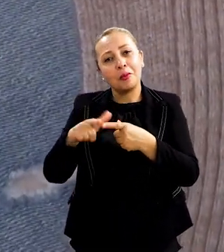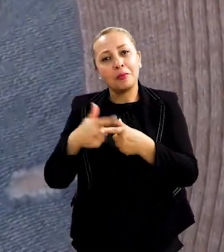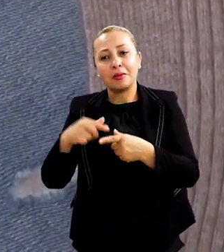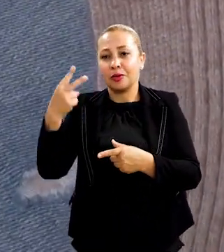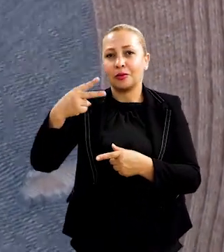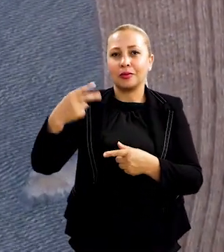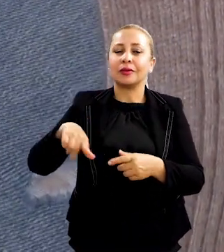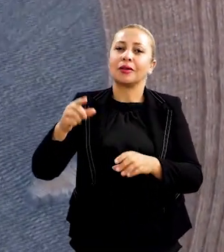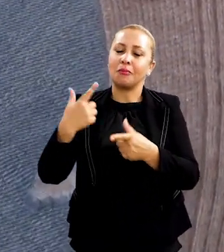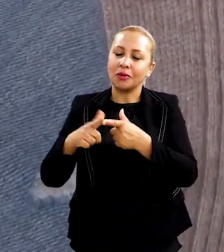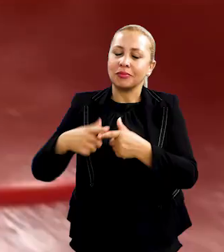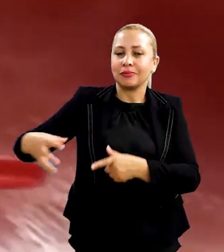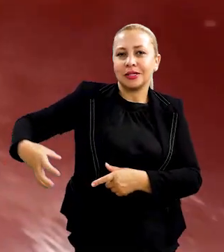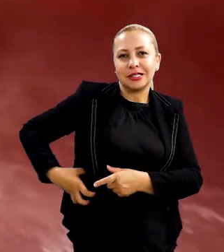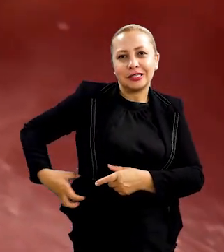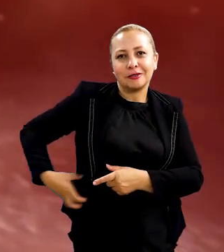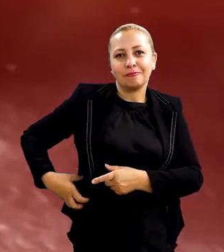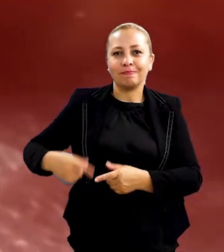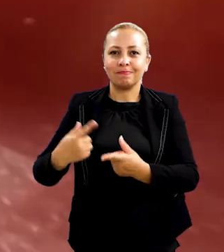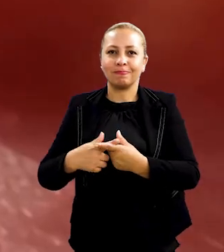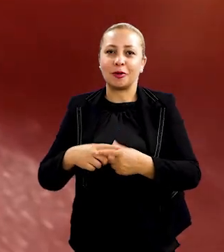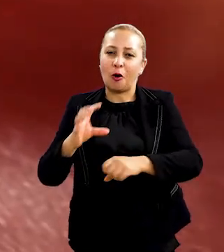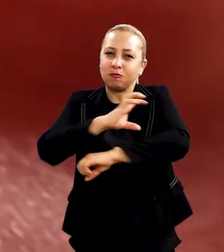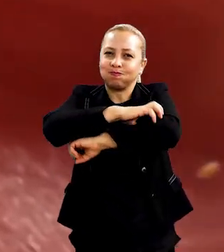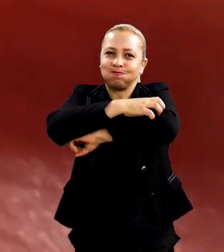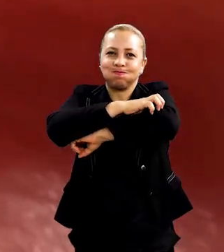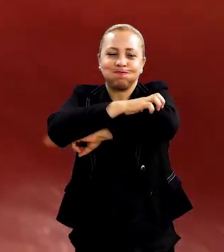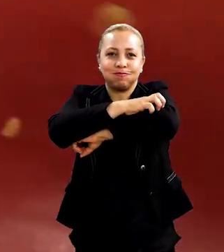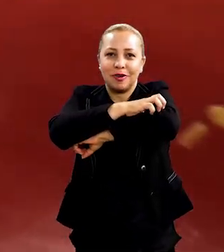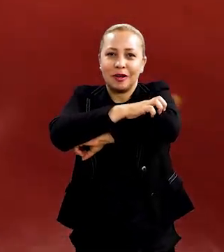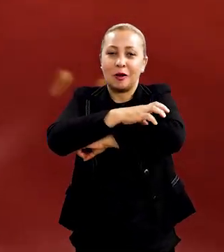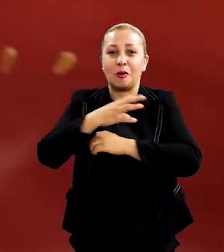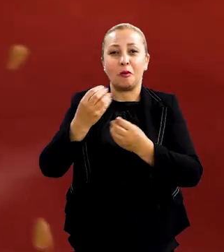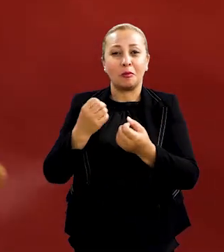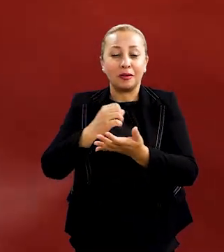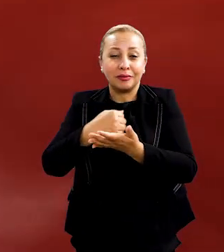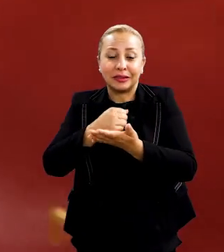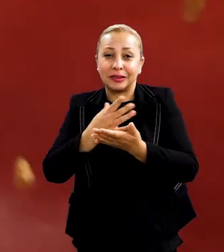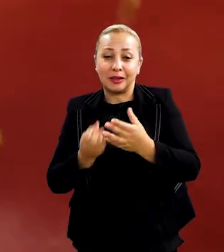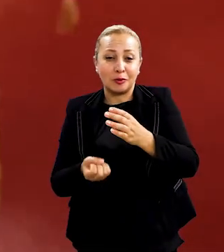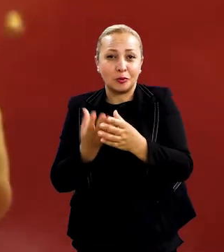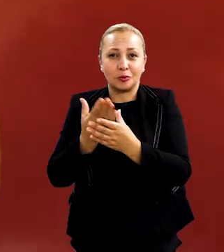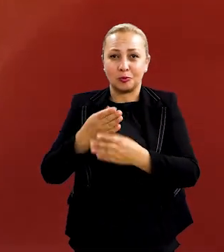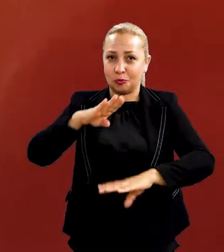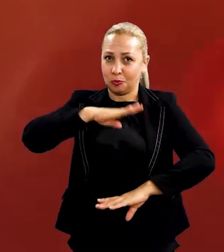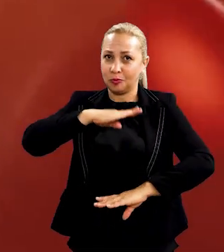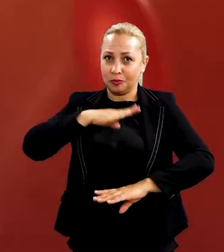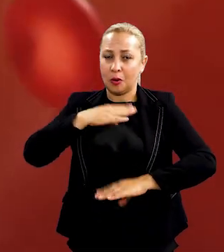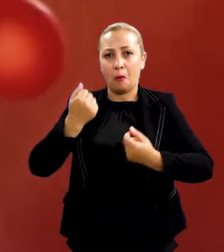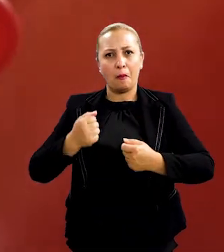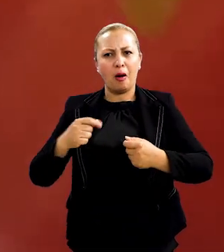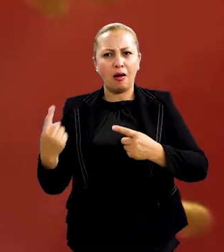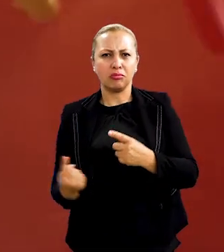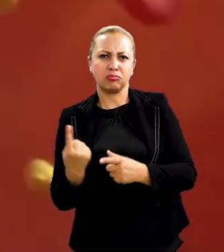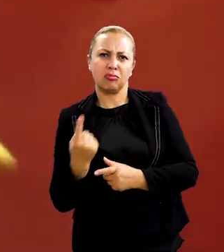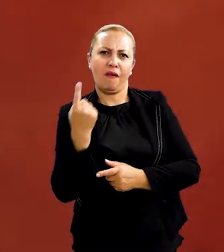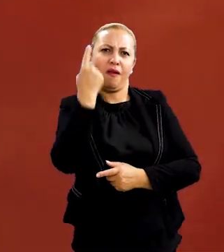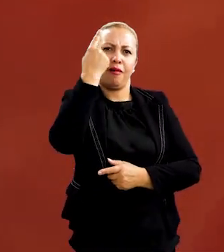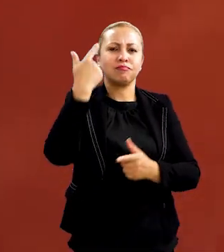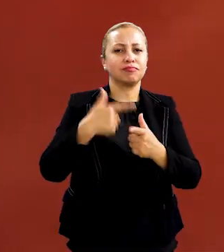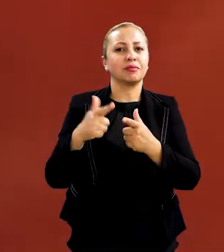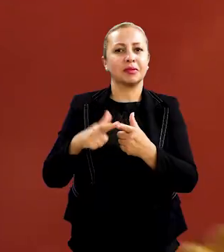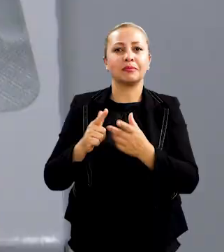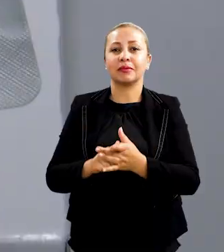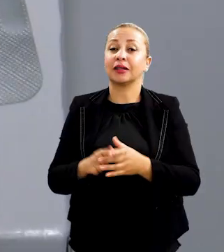por problemas renais. O excesso do ácido úrico, substância produzida em nosso corpo, pode elevar